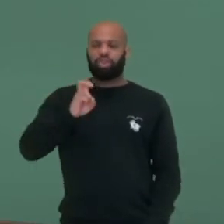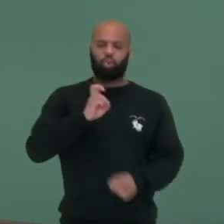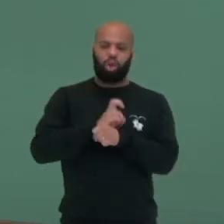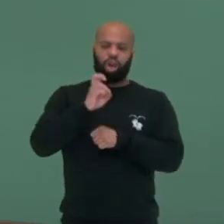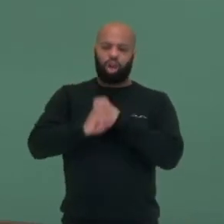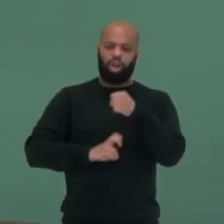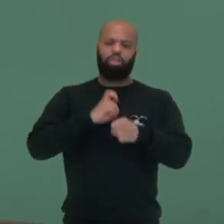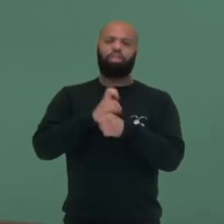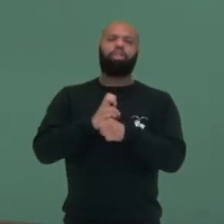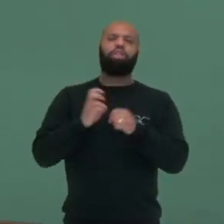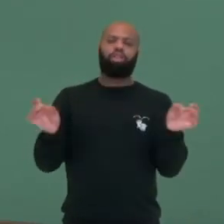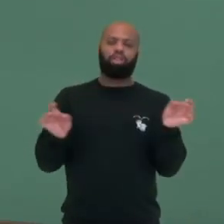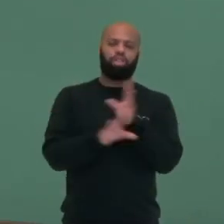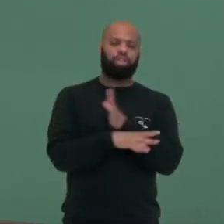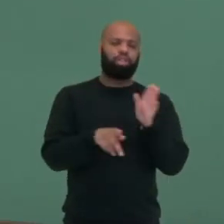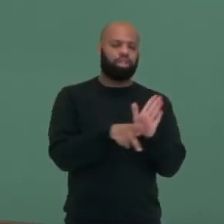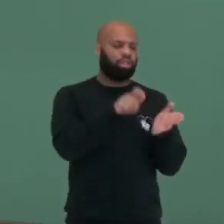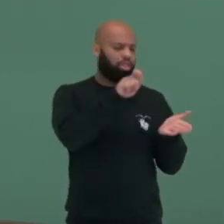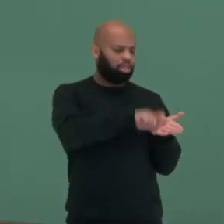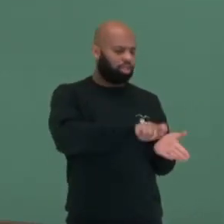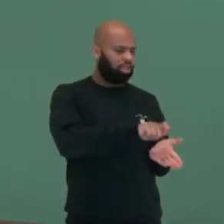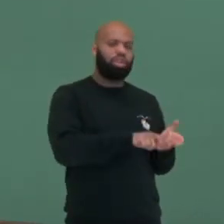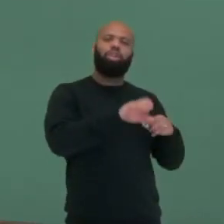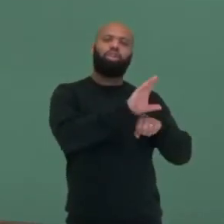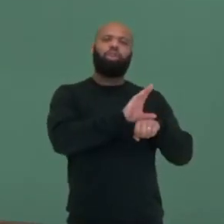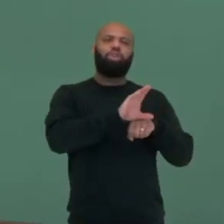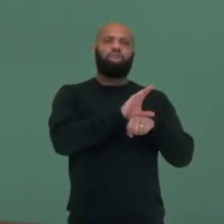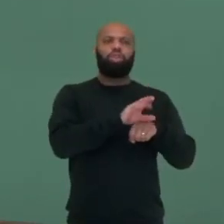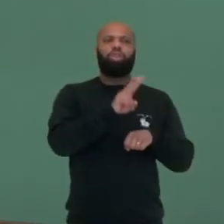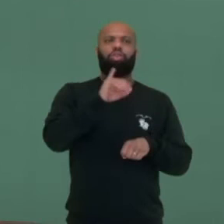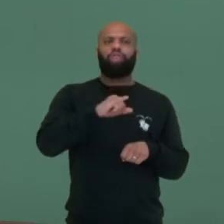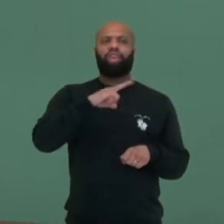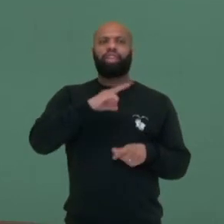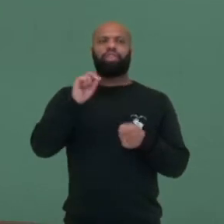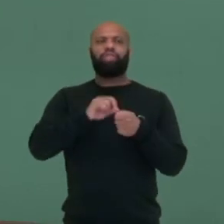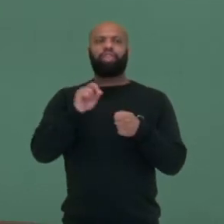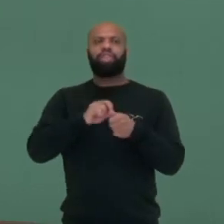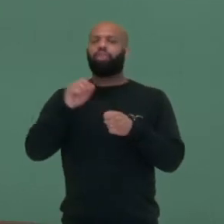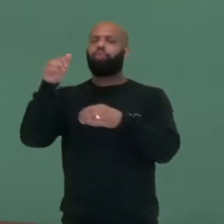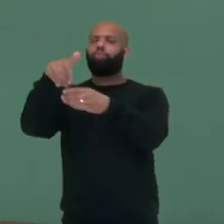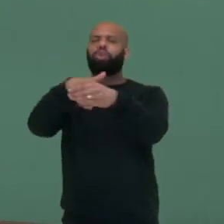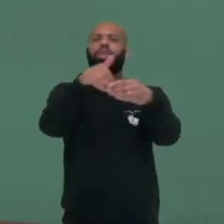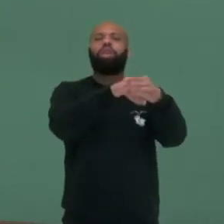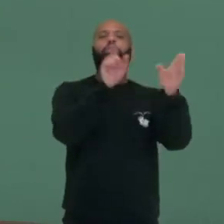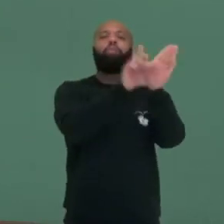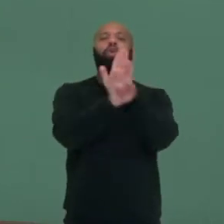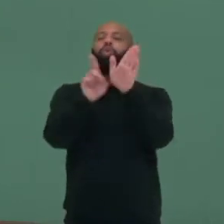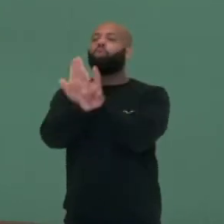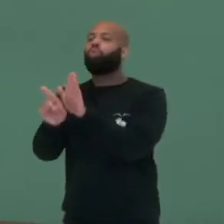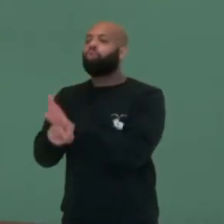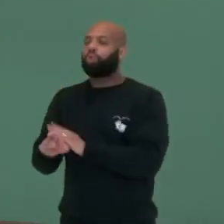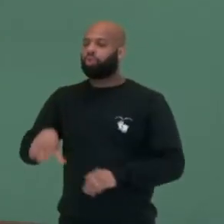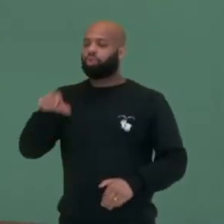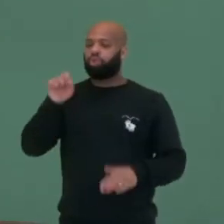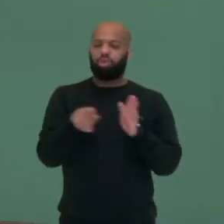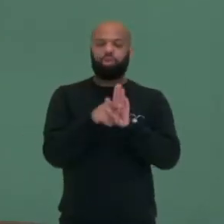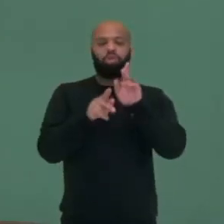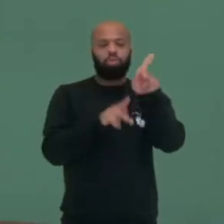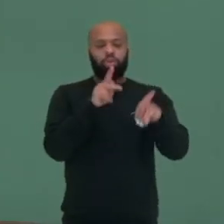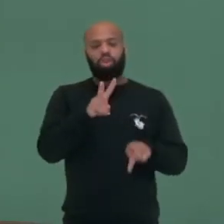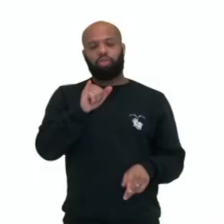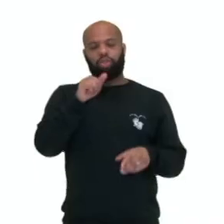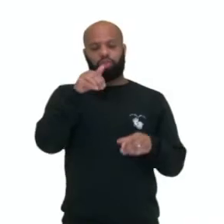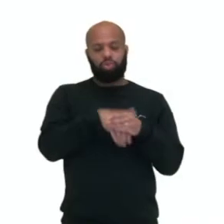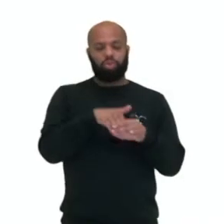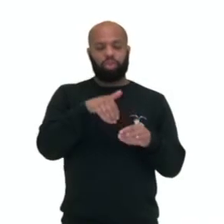após o final da elaboração da Constituição, a realização de um plebiscito, de uma escolha popular para escolher